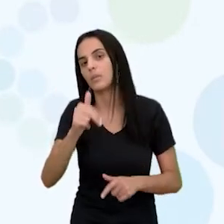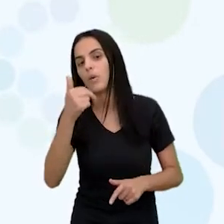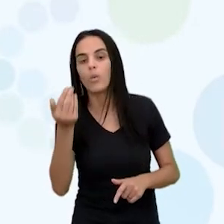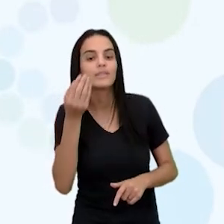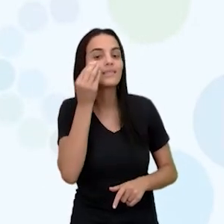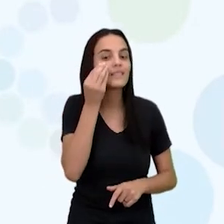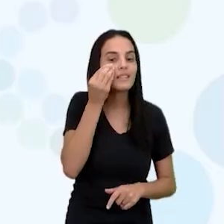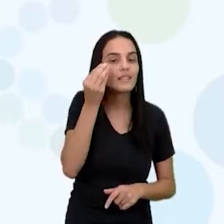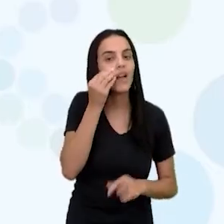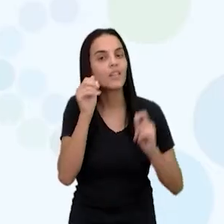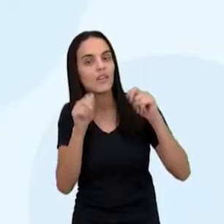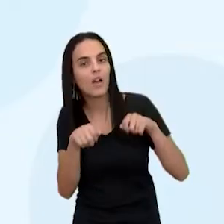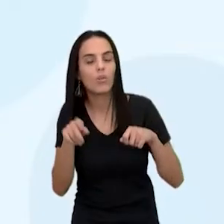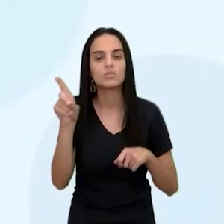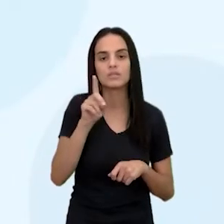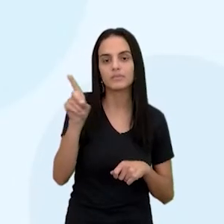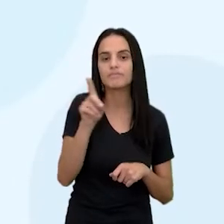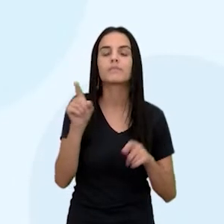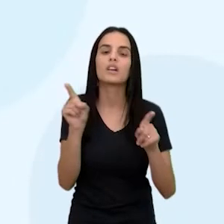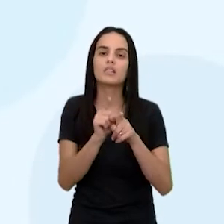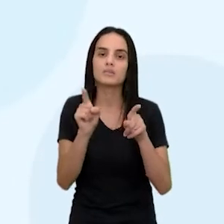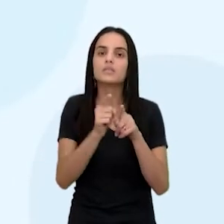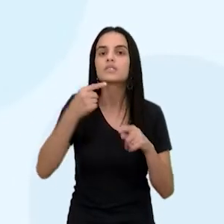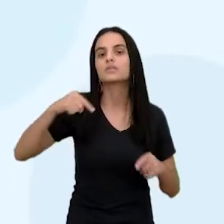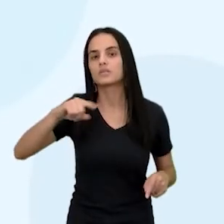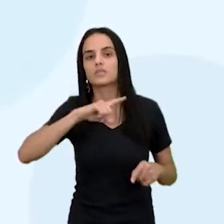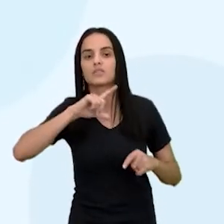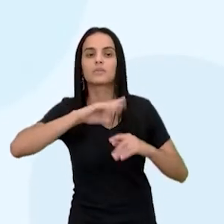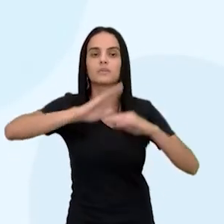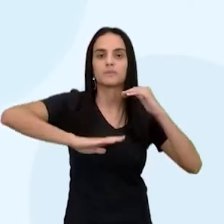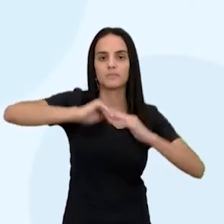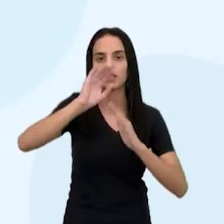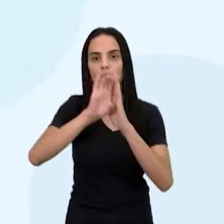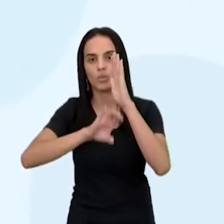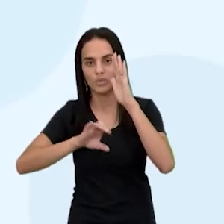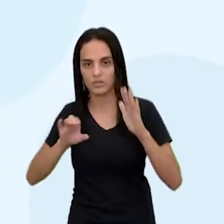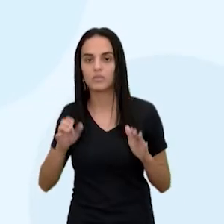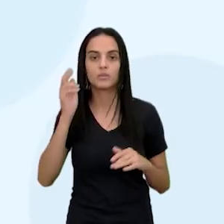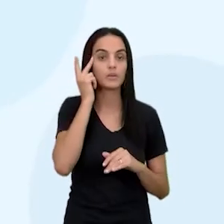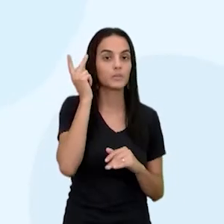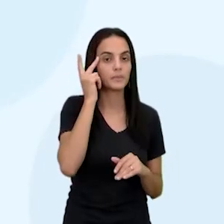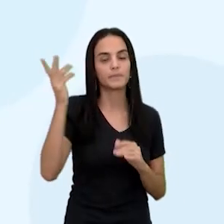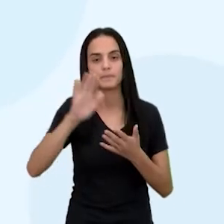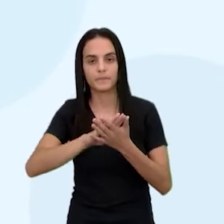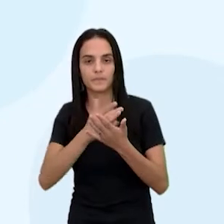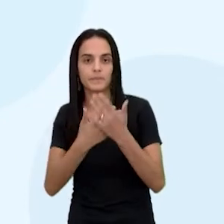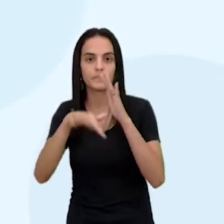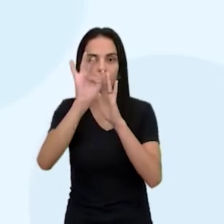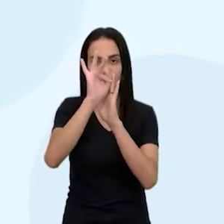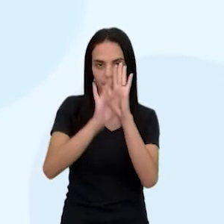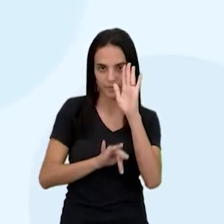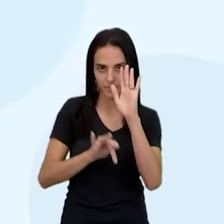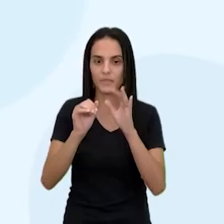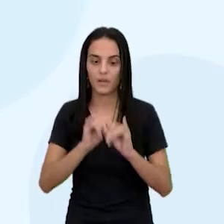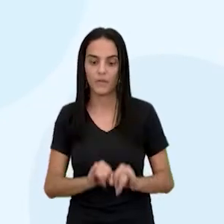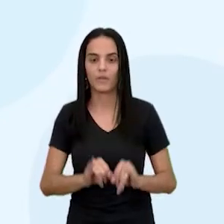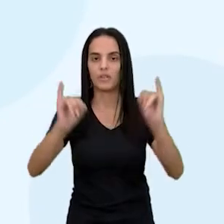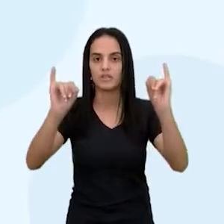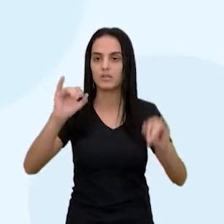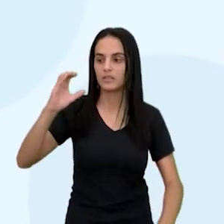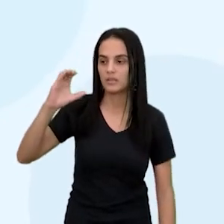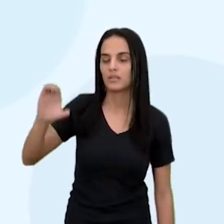ser humano é o único capaz de produzir tecnologia. E por que eu estou fazendo esse adendo um pouquinho mais longo? Porque senão as pessoas